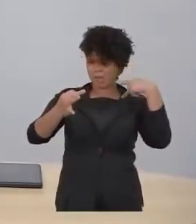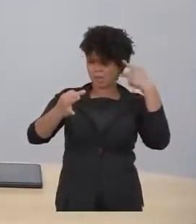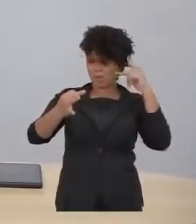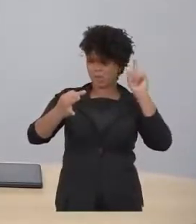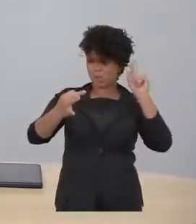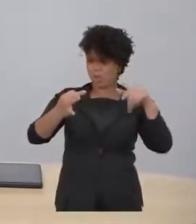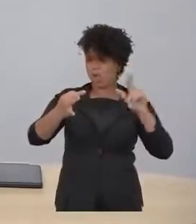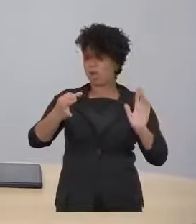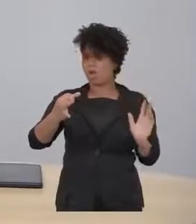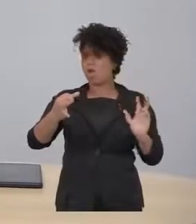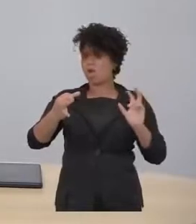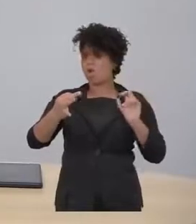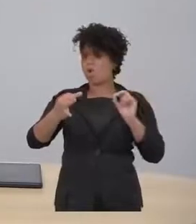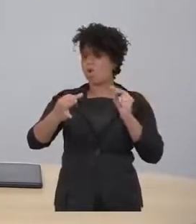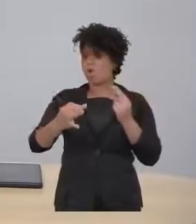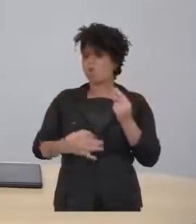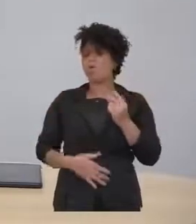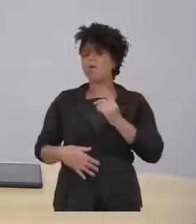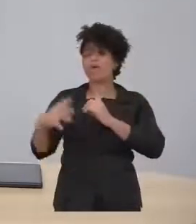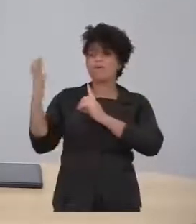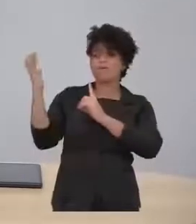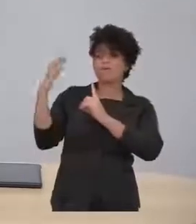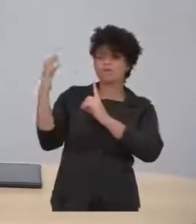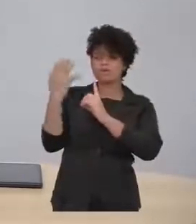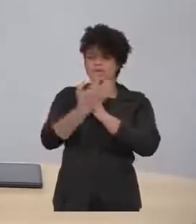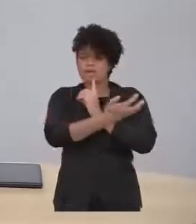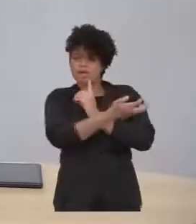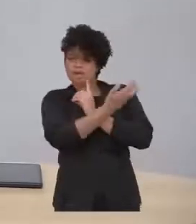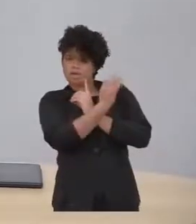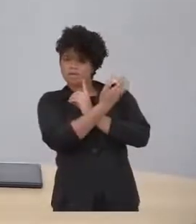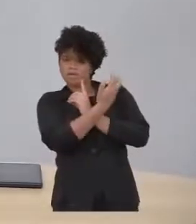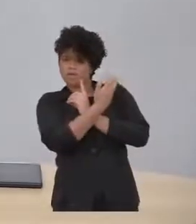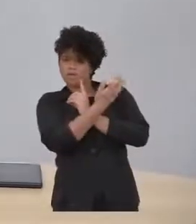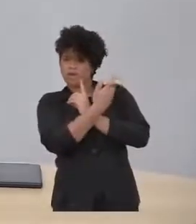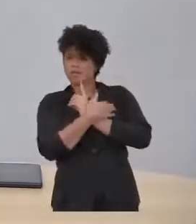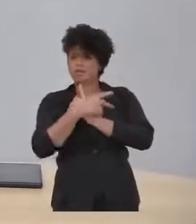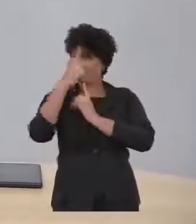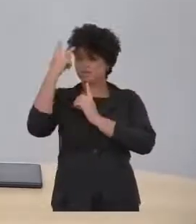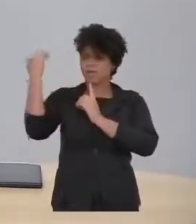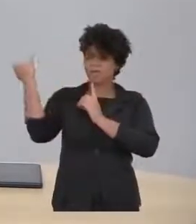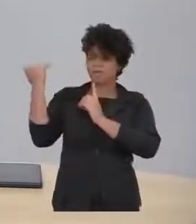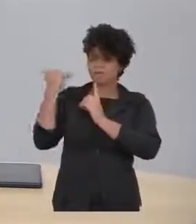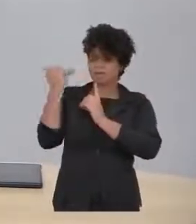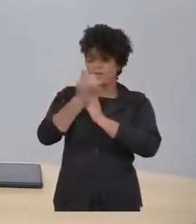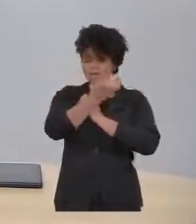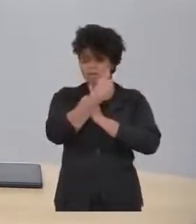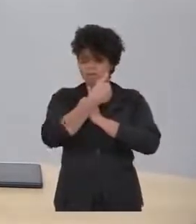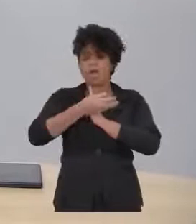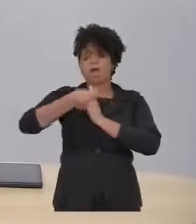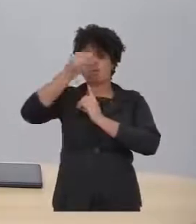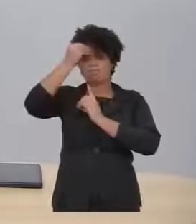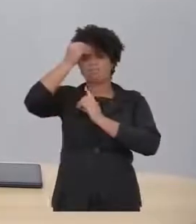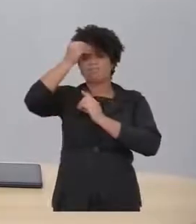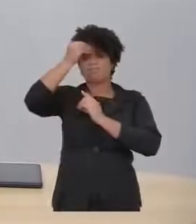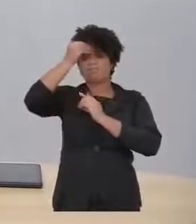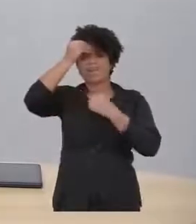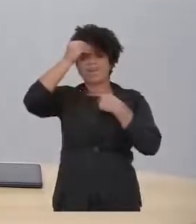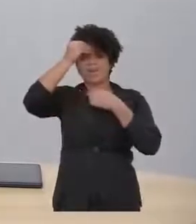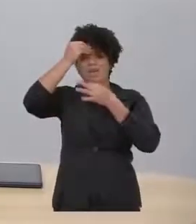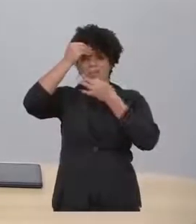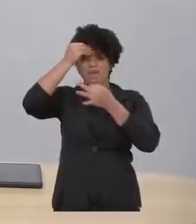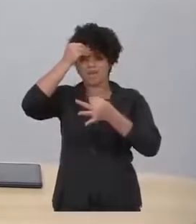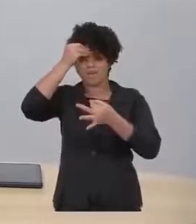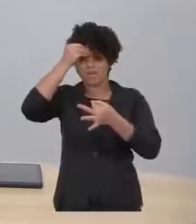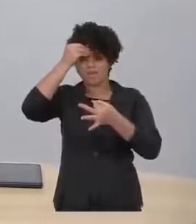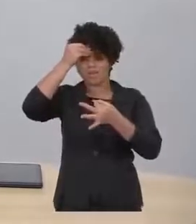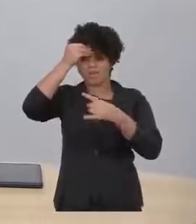esse posicionamento vem da sua reflexão ou vem do que você ouviu, gravou... é aquilo mesmo, vou